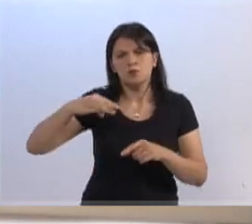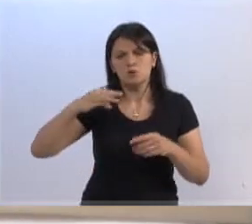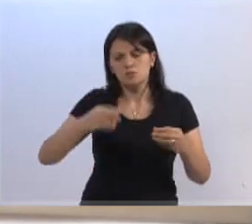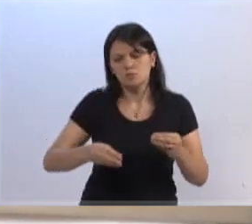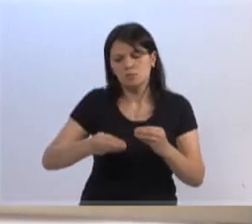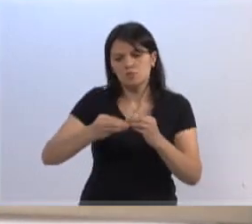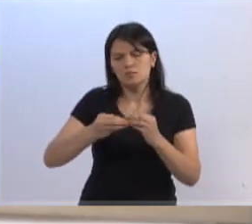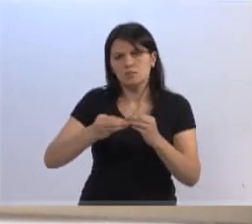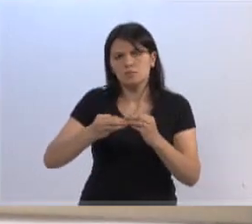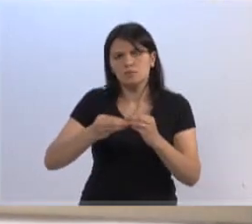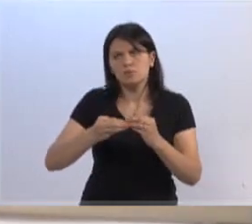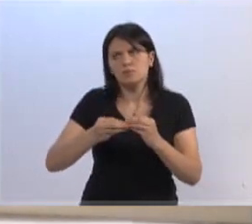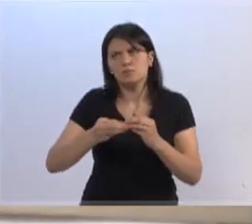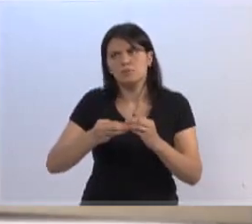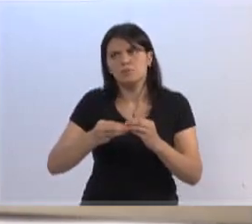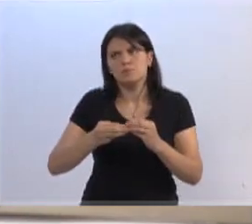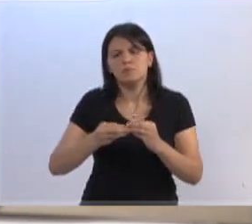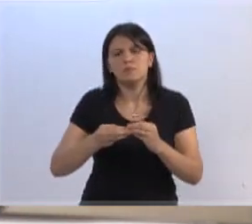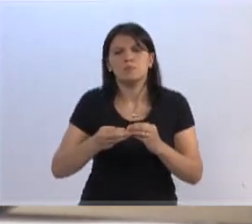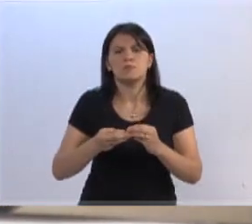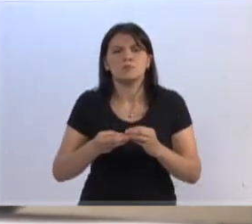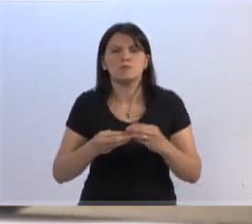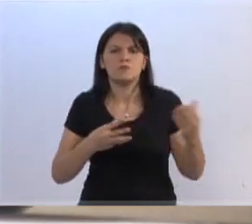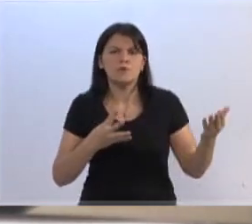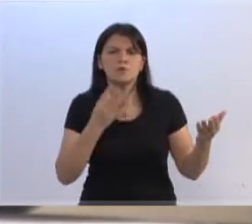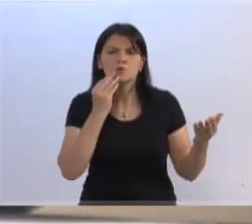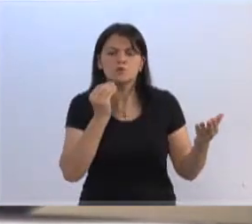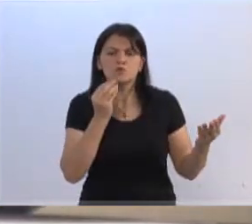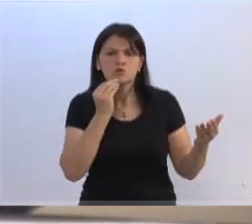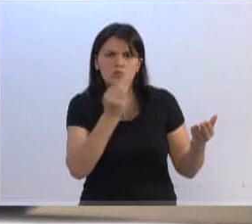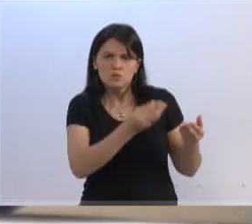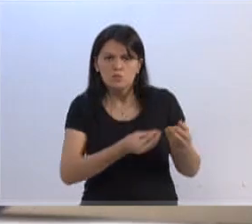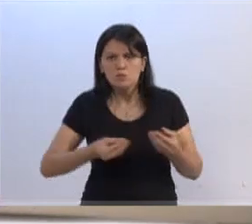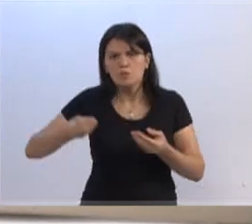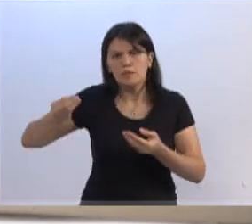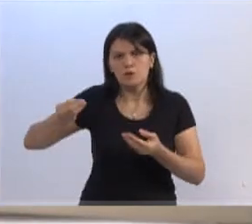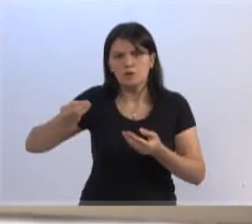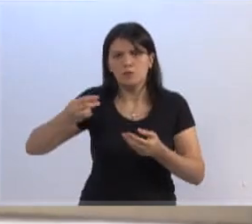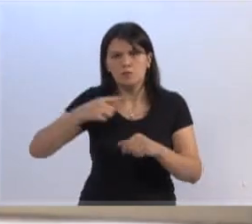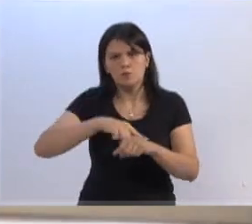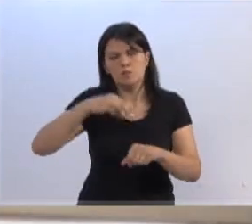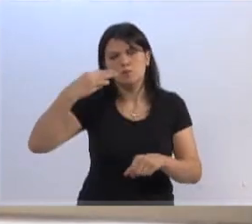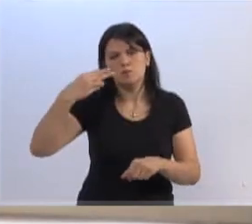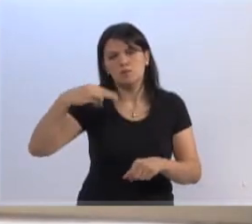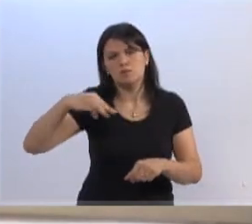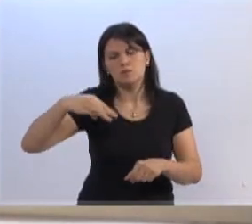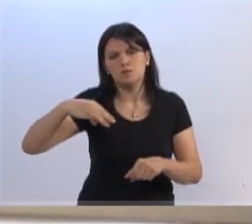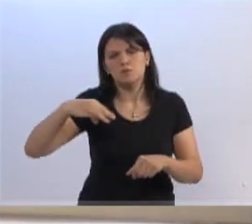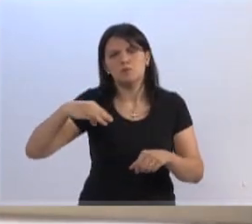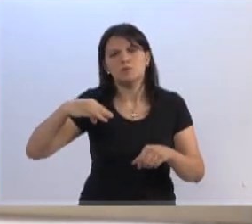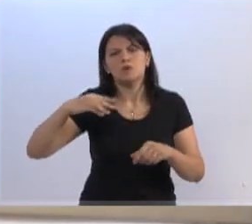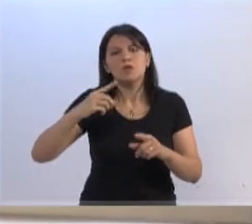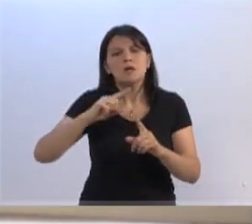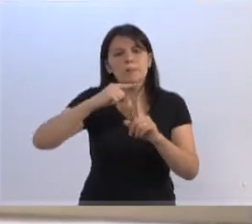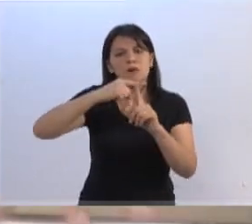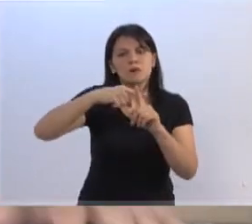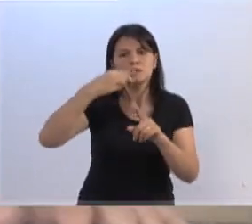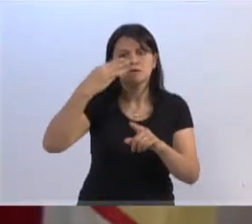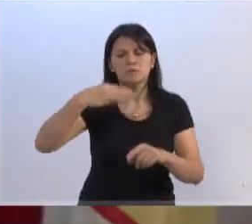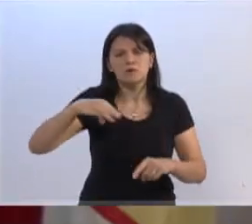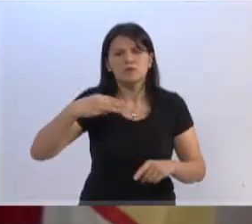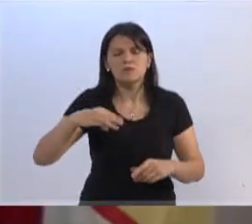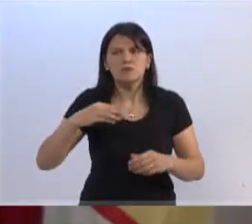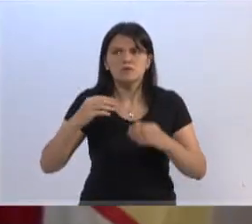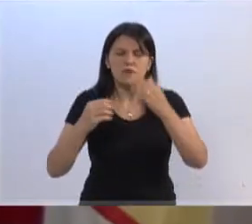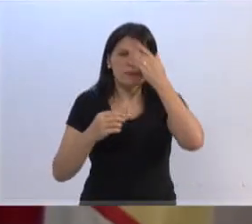fazer a parte, fica liberado por conta da doação de 2 minutos que o vereador Gilson deu, e devido às apartes, mais 3 minutos a Vossa Excelência. Obrigado.